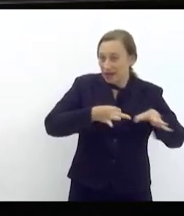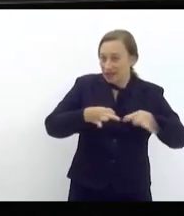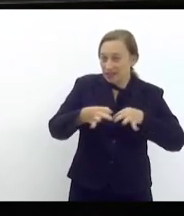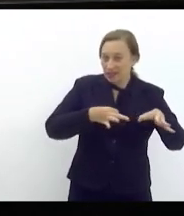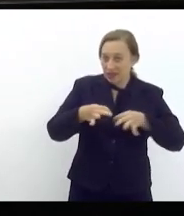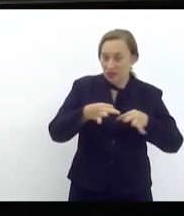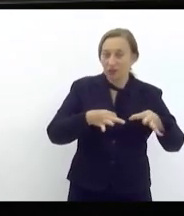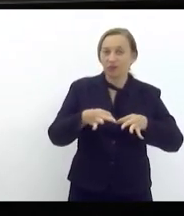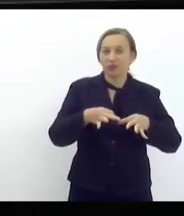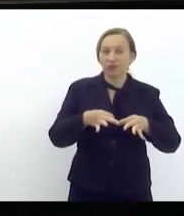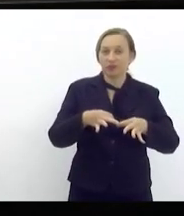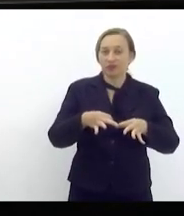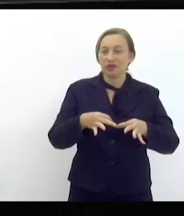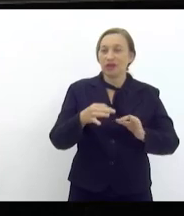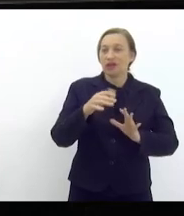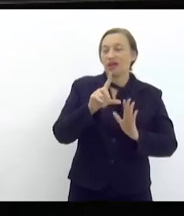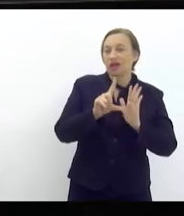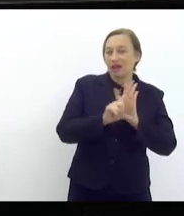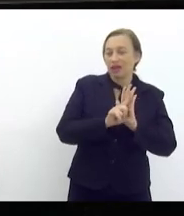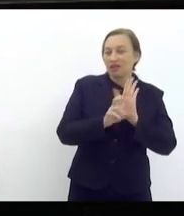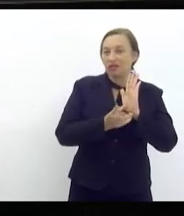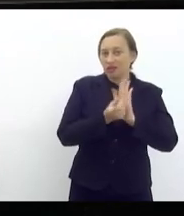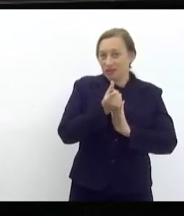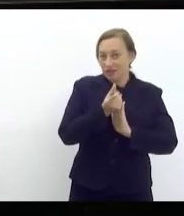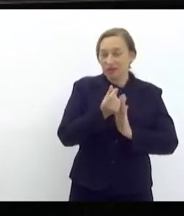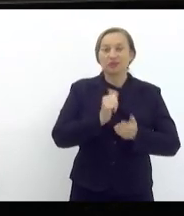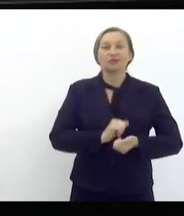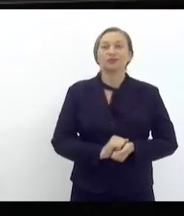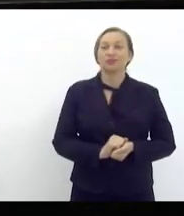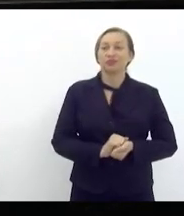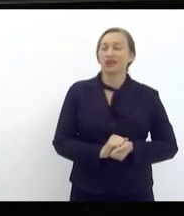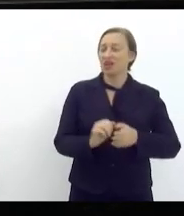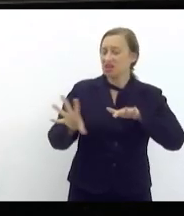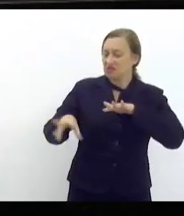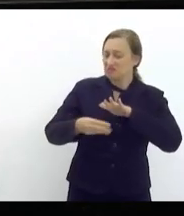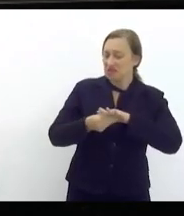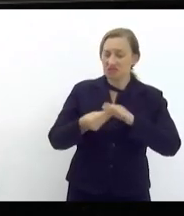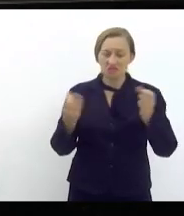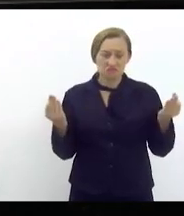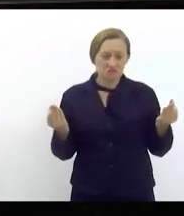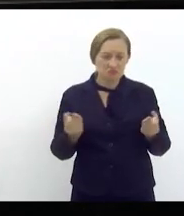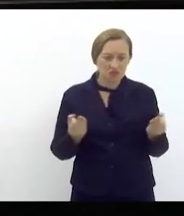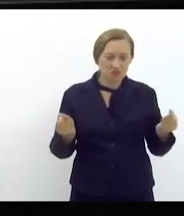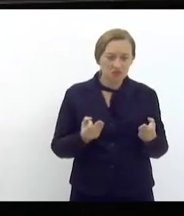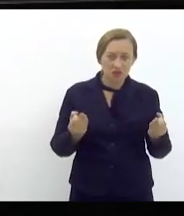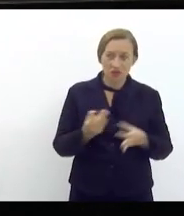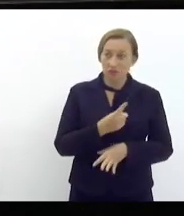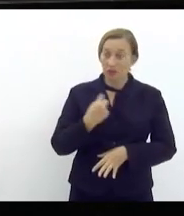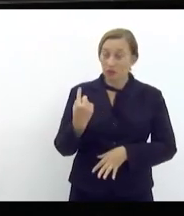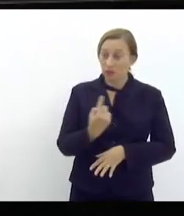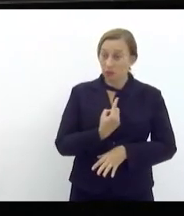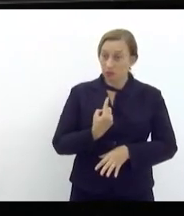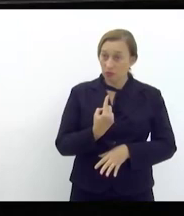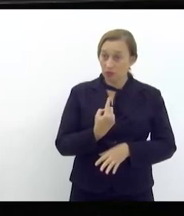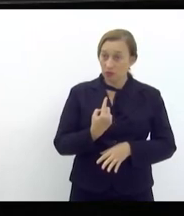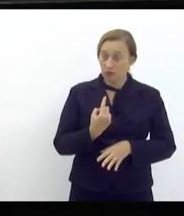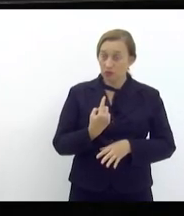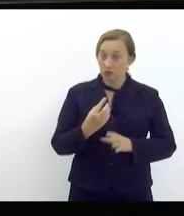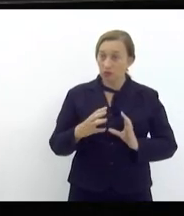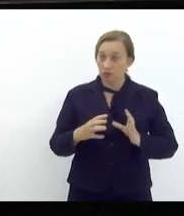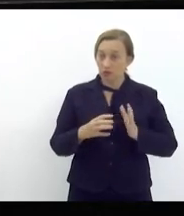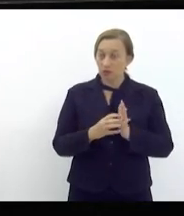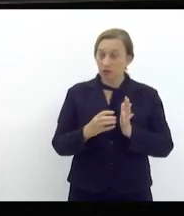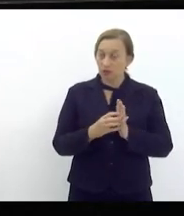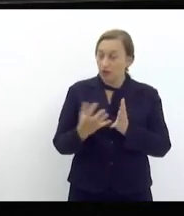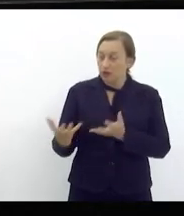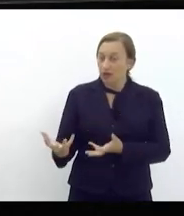sobre a LDO. emendas primordiais para a nossa bancada foram acolhidas. É